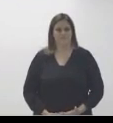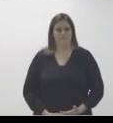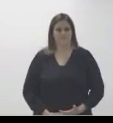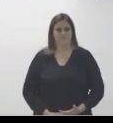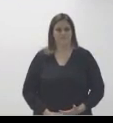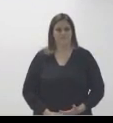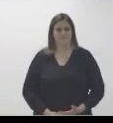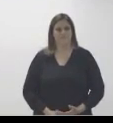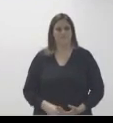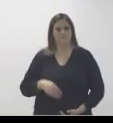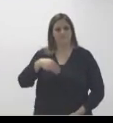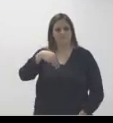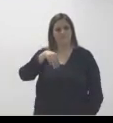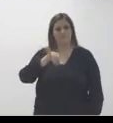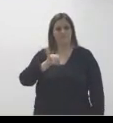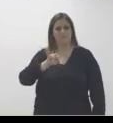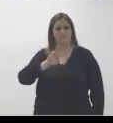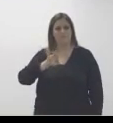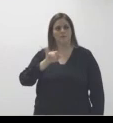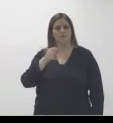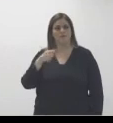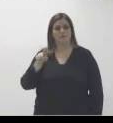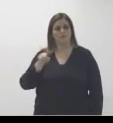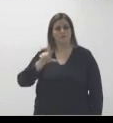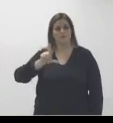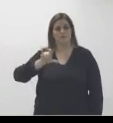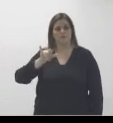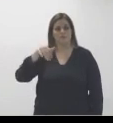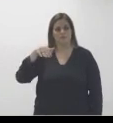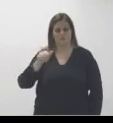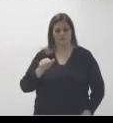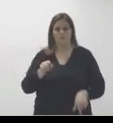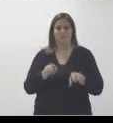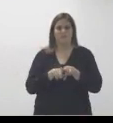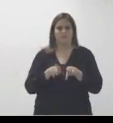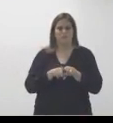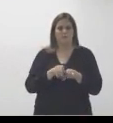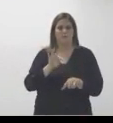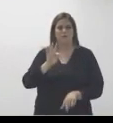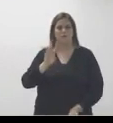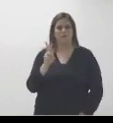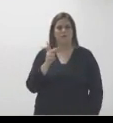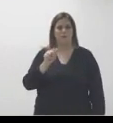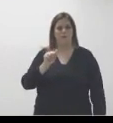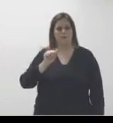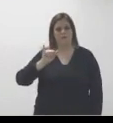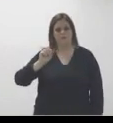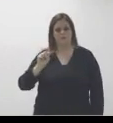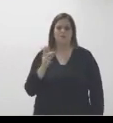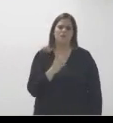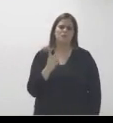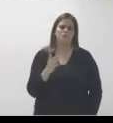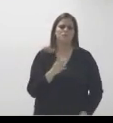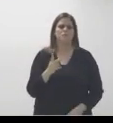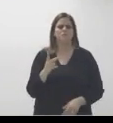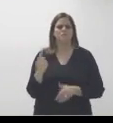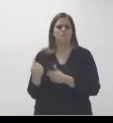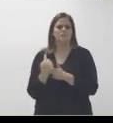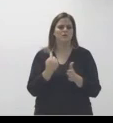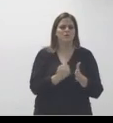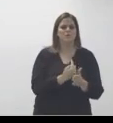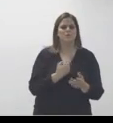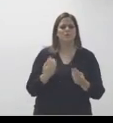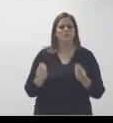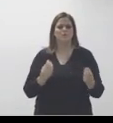milha lima e país perguntam aqui pra gente gostaria de saber como o conselho pensa quanto à realização